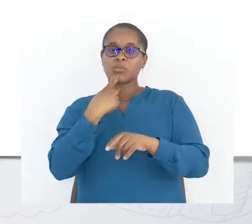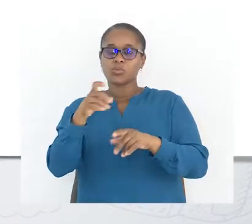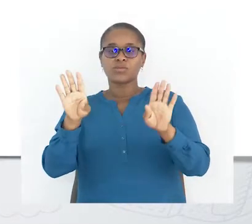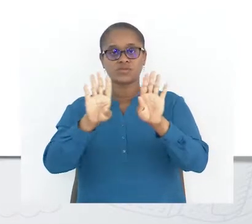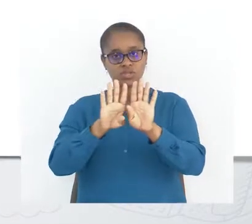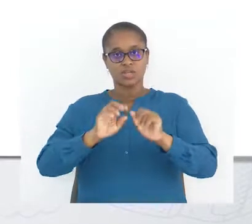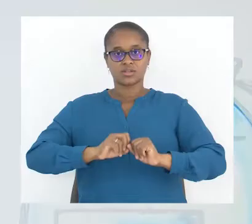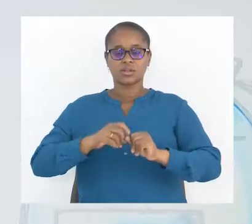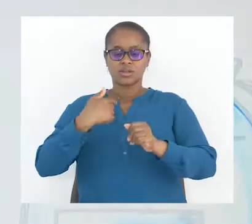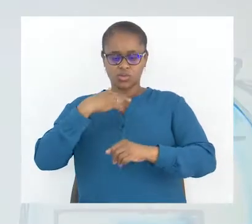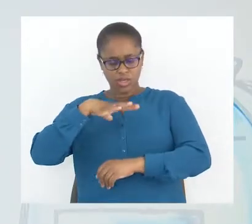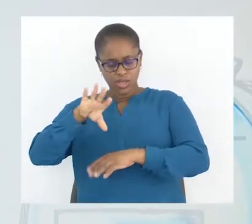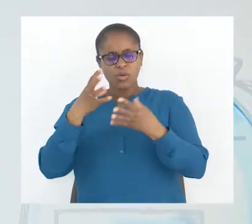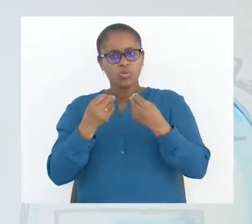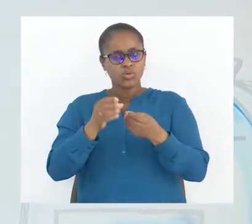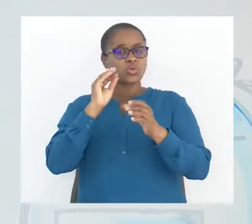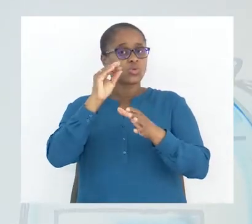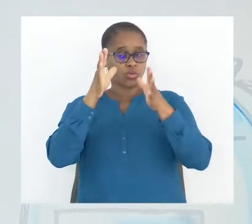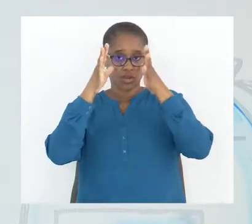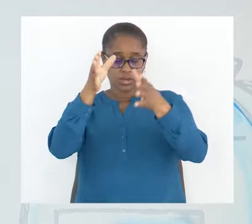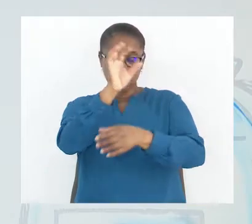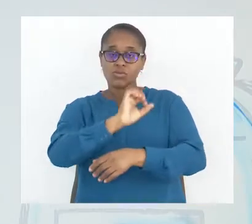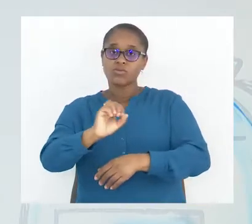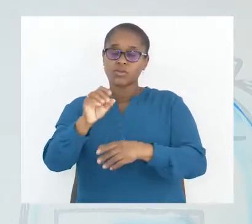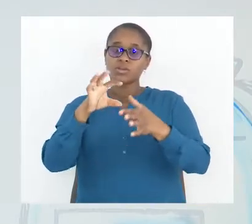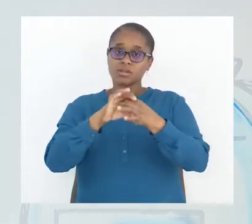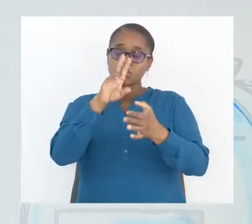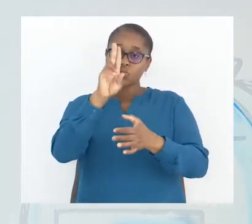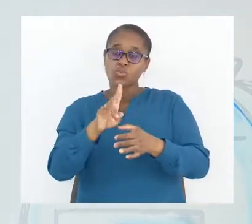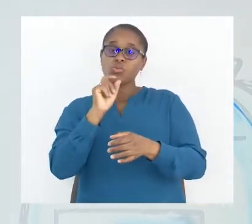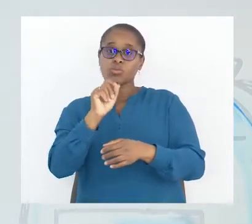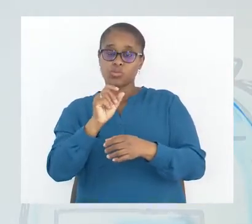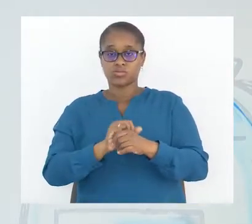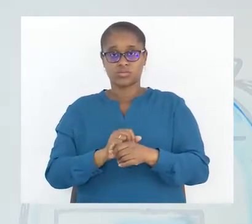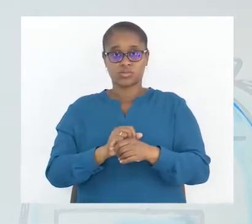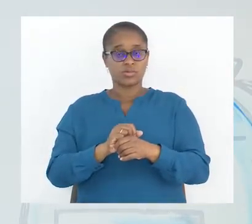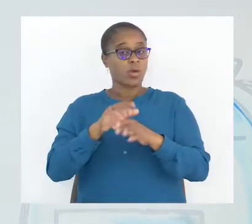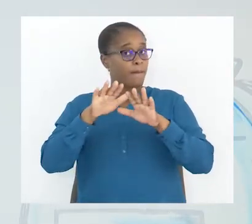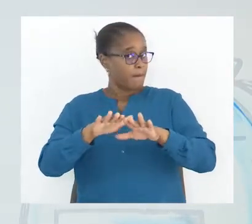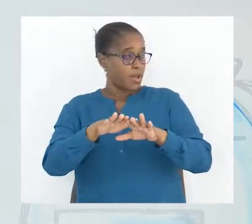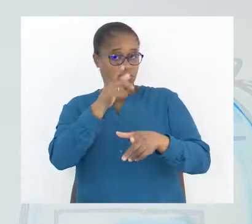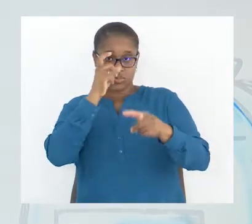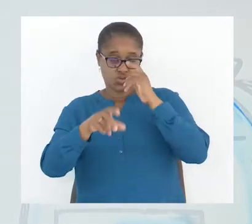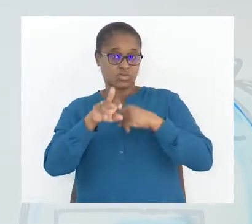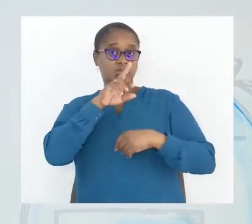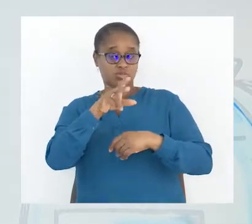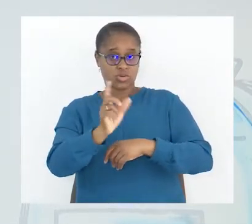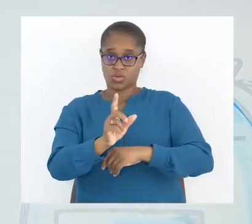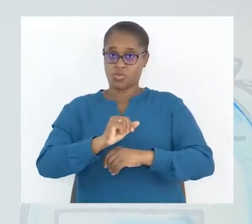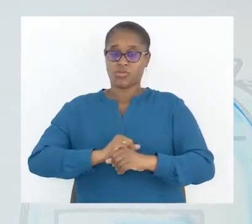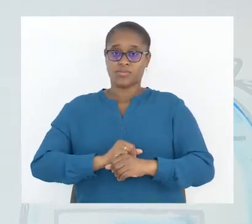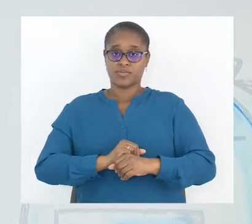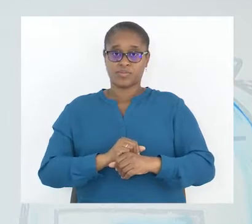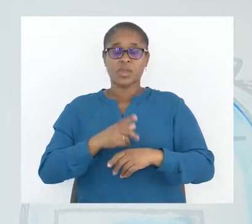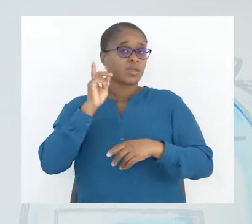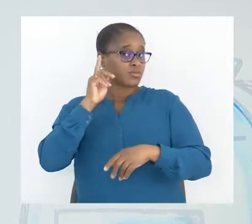e fechadas. Queria muito chamar a vossa atenção em relação ao segundo ponto, não interromper o entrevistado.